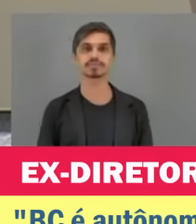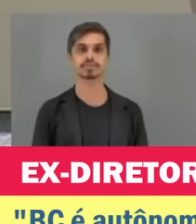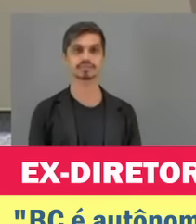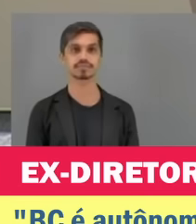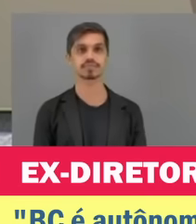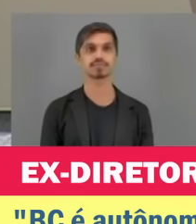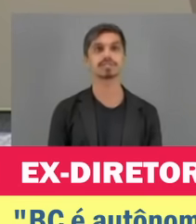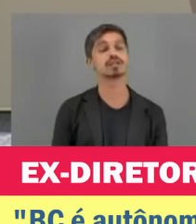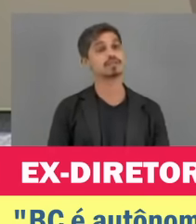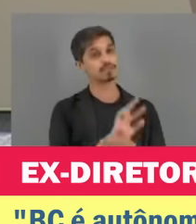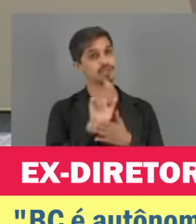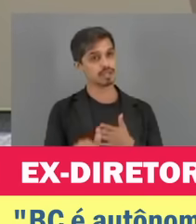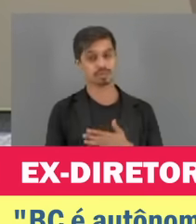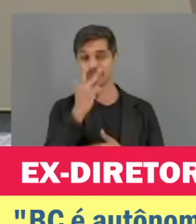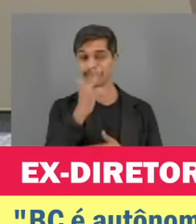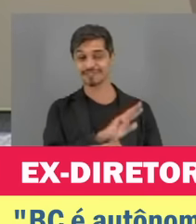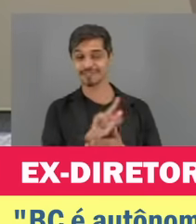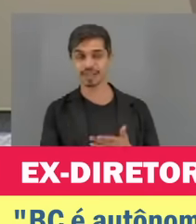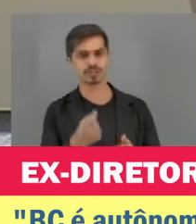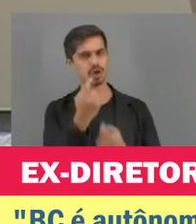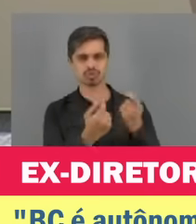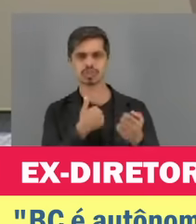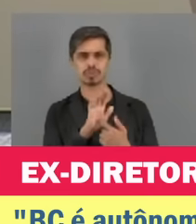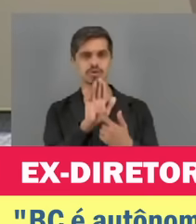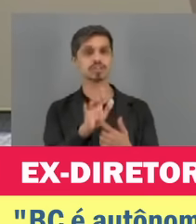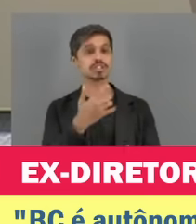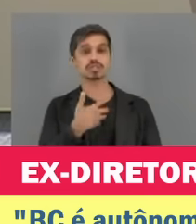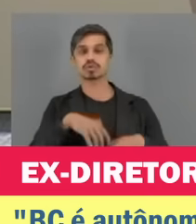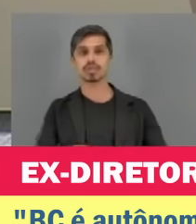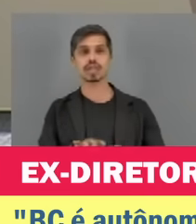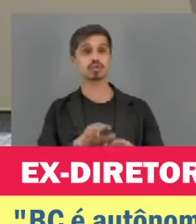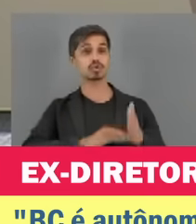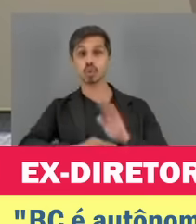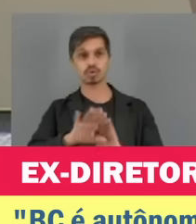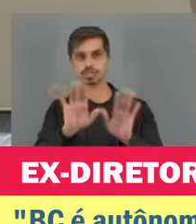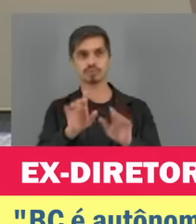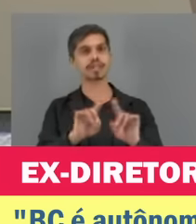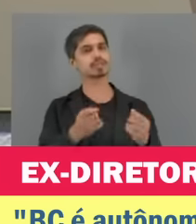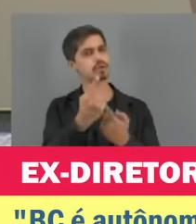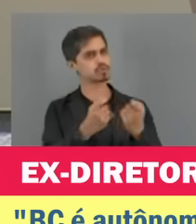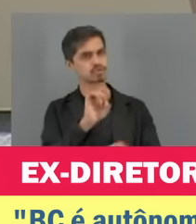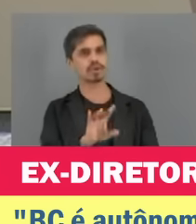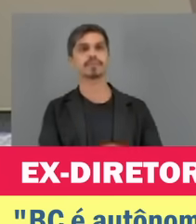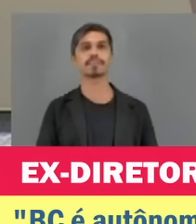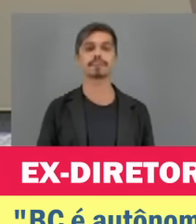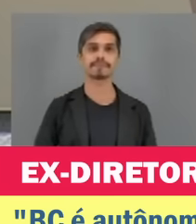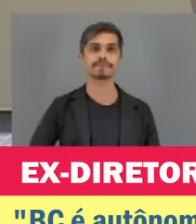deu. São muitos, parecem ser muitos. Vou dar alguns exemplos sem a pretensão de abordar todos os problemas. Por